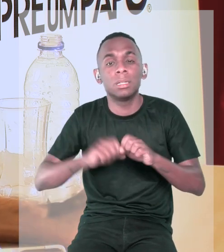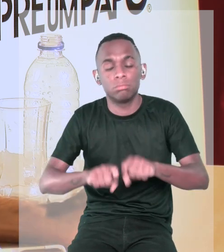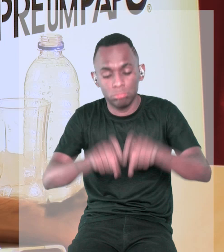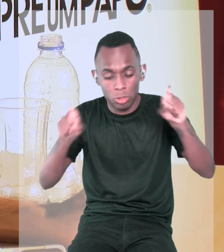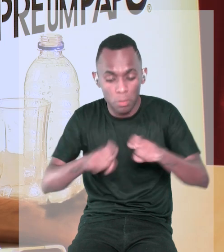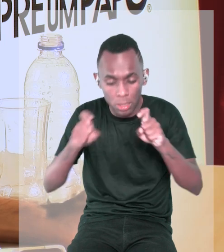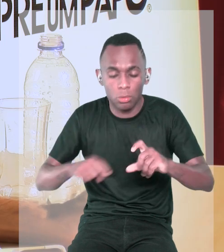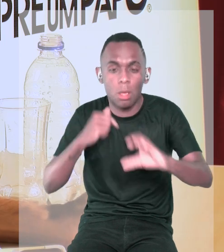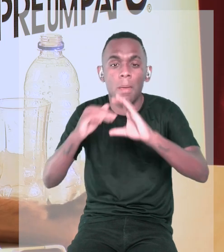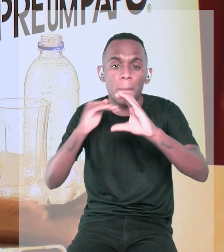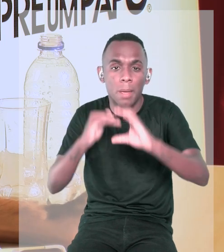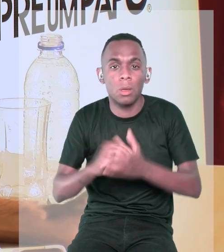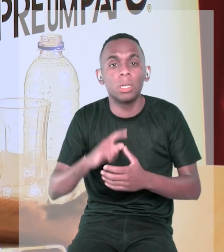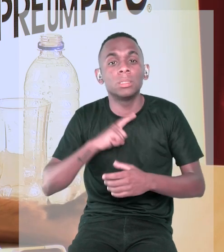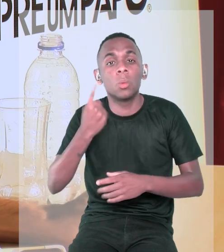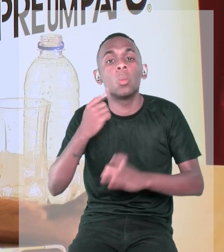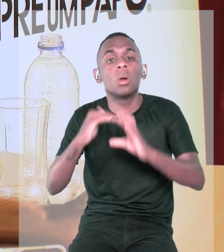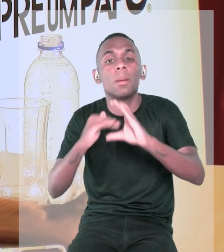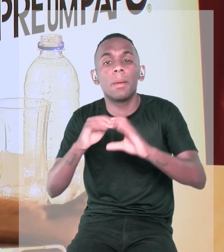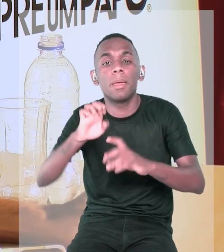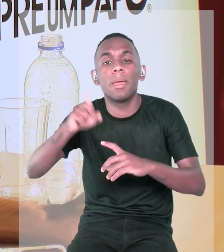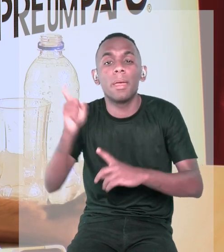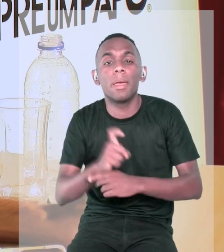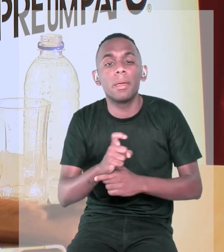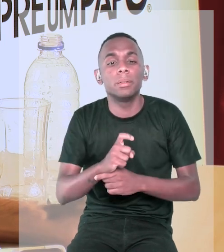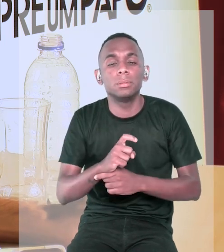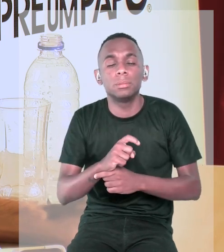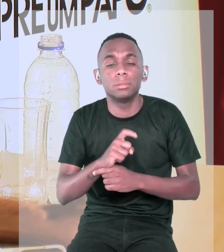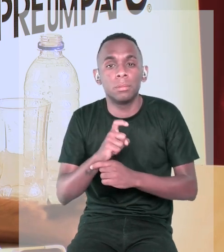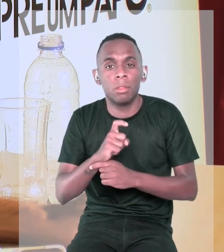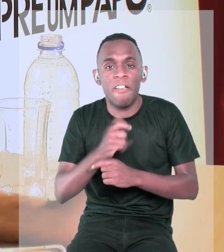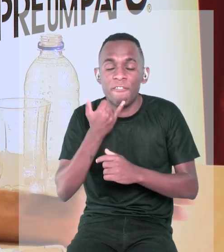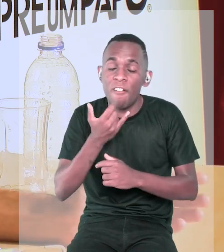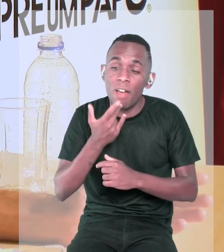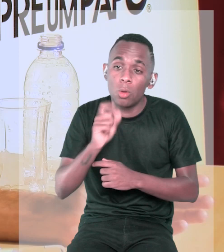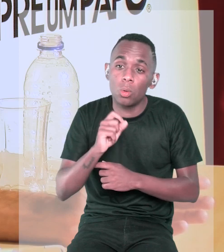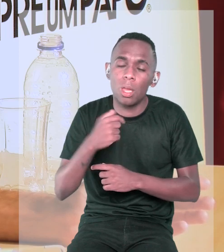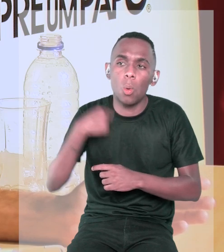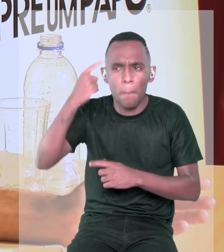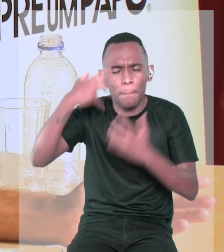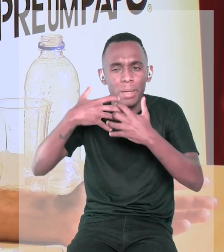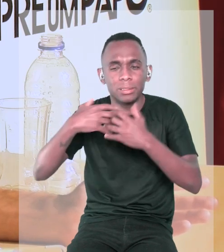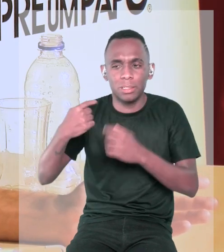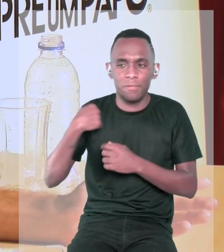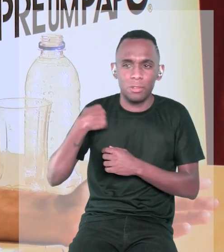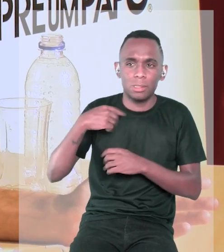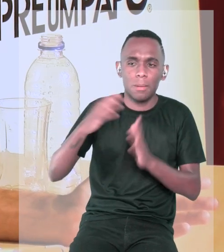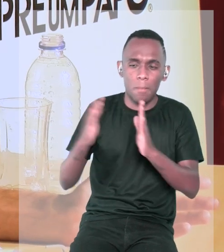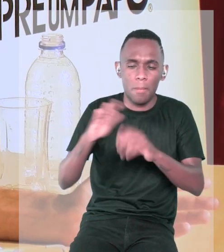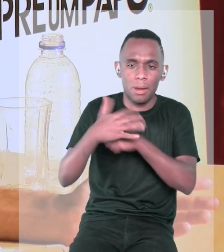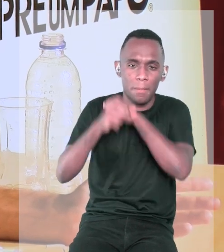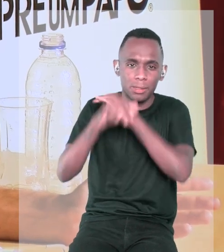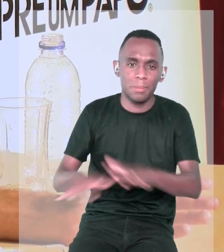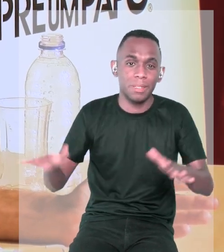X, dizendo, estou pensando em você durante a pandemia. É completamente romântico